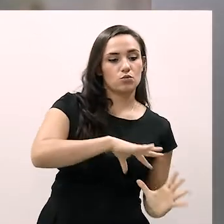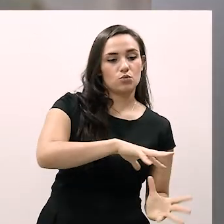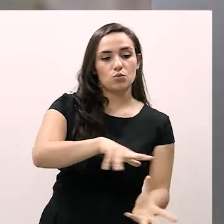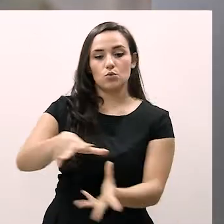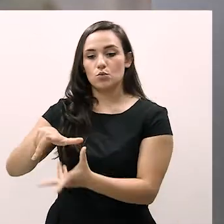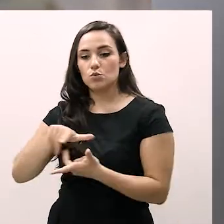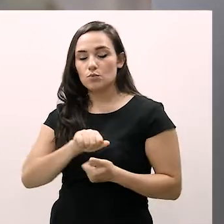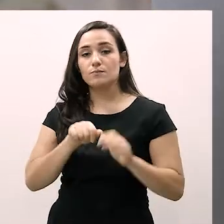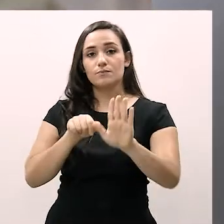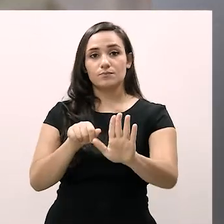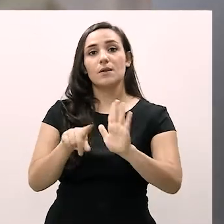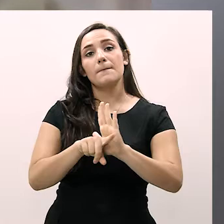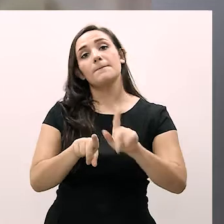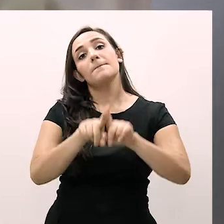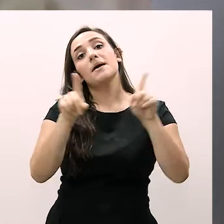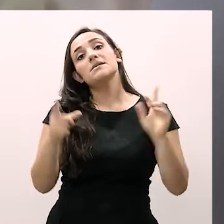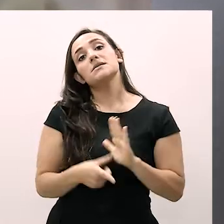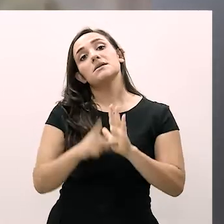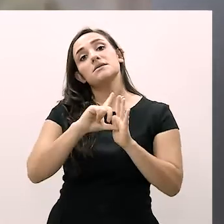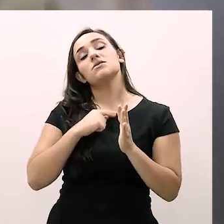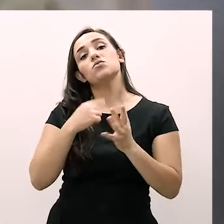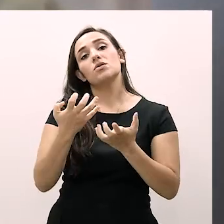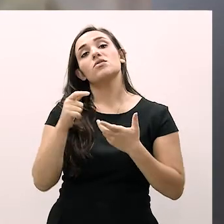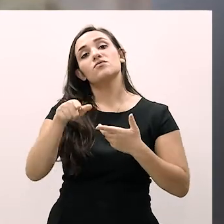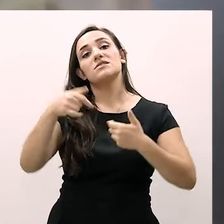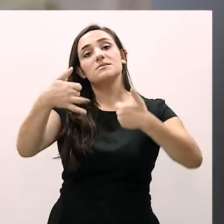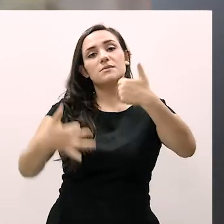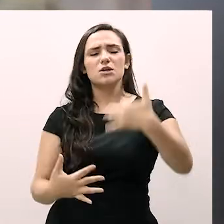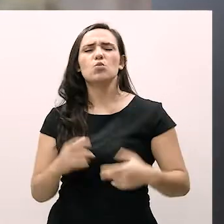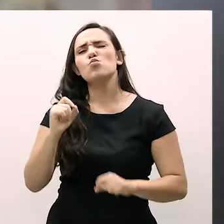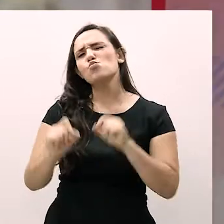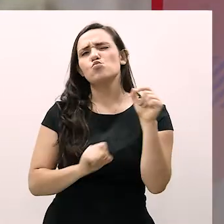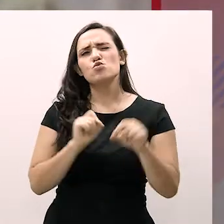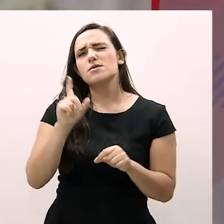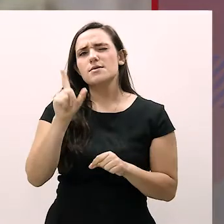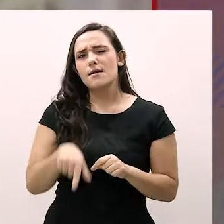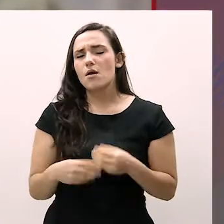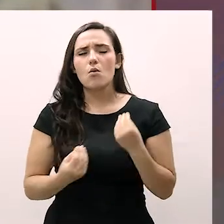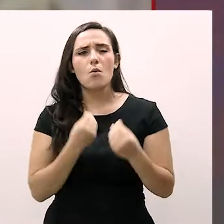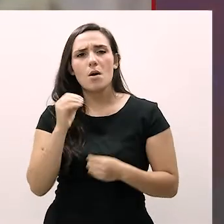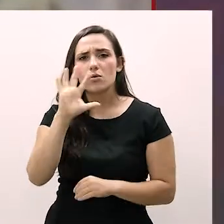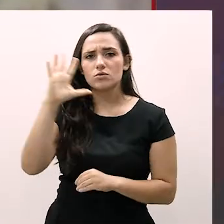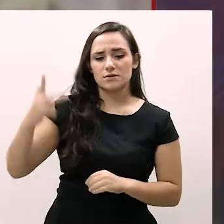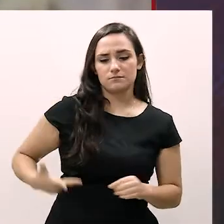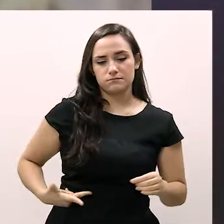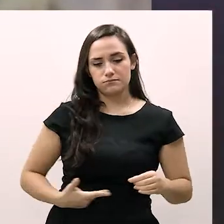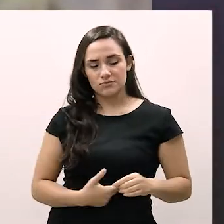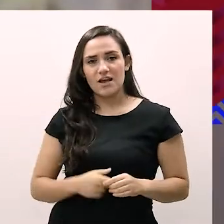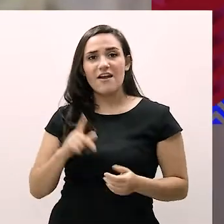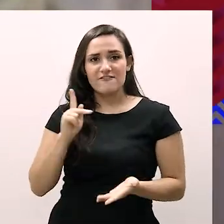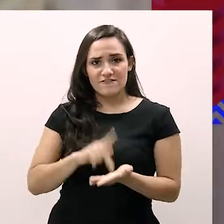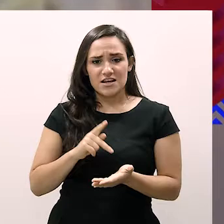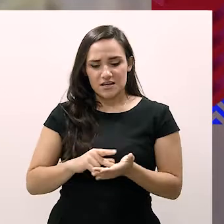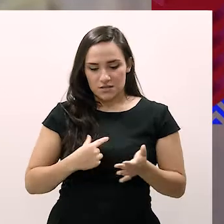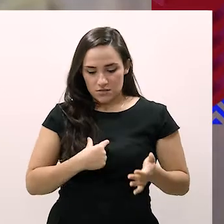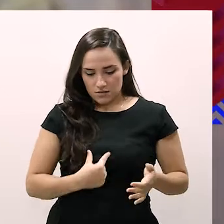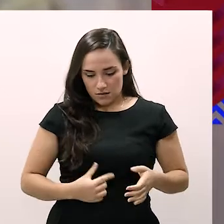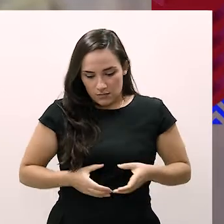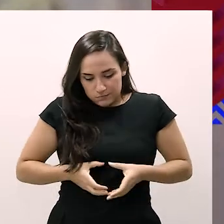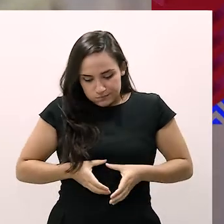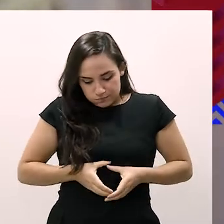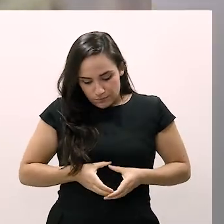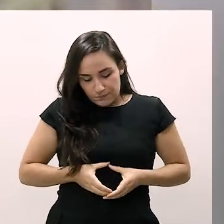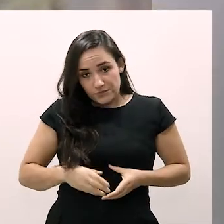respeito da cirurgia bariátrica. É a famosa redução de estômago? Como é que é o procedimento, né? Redução de estômago